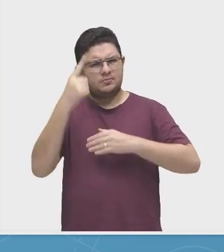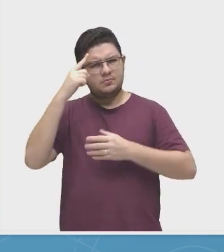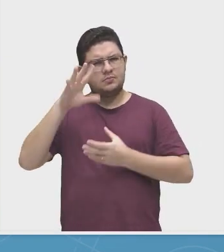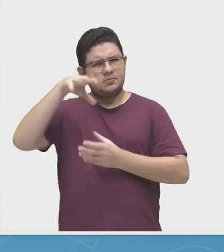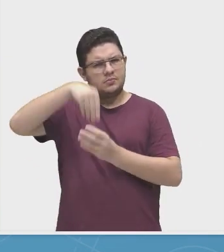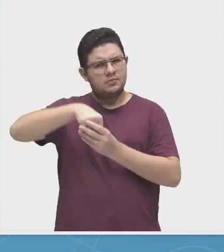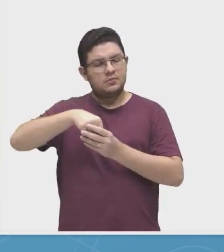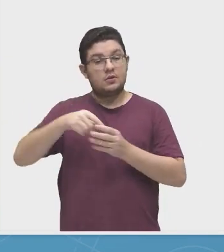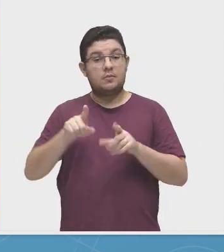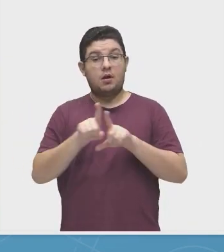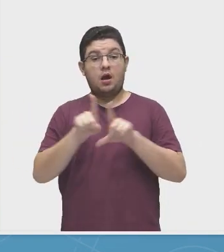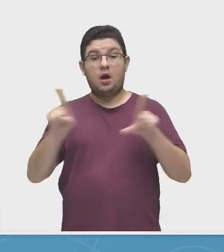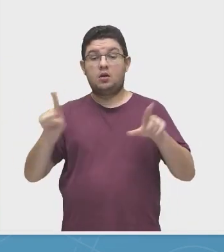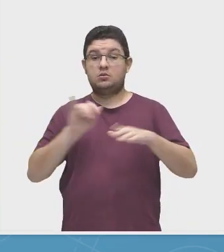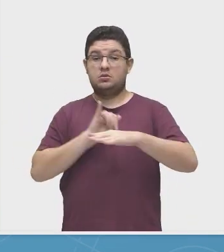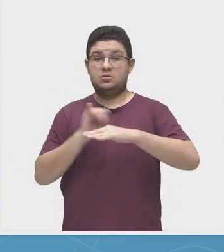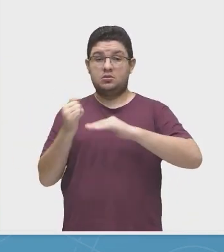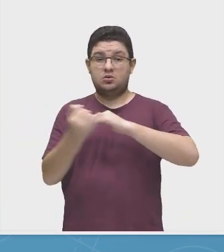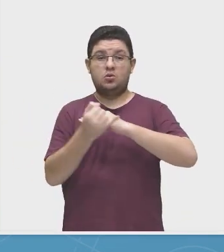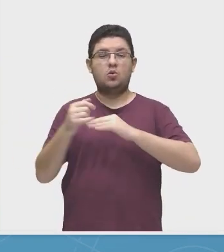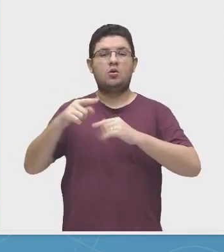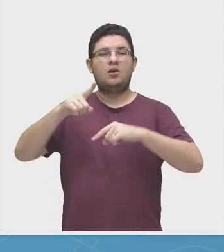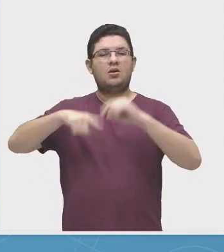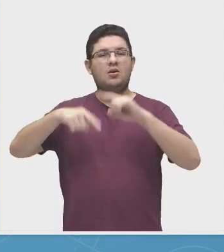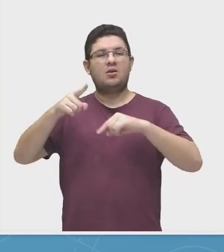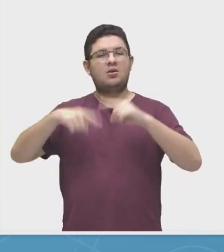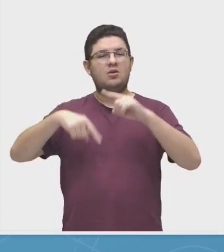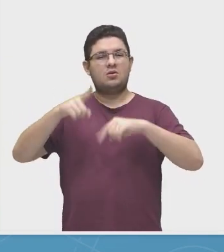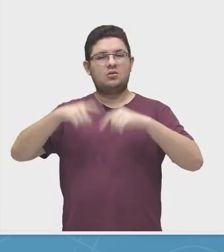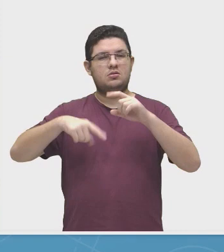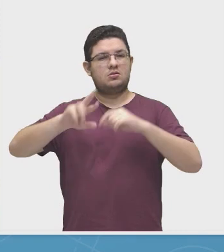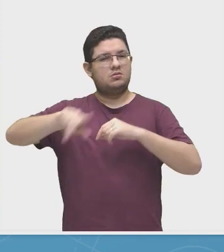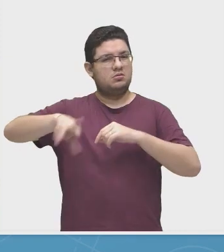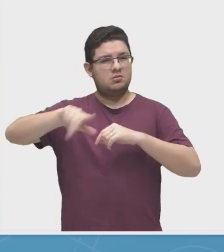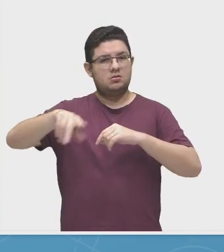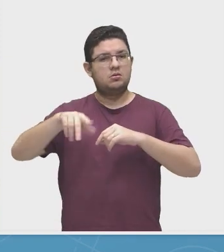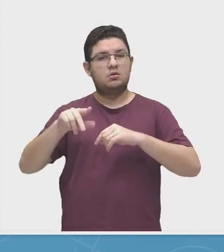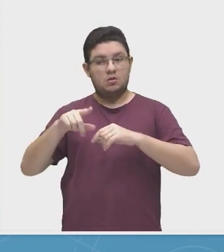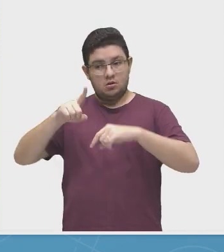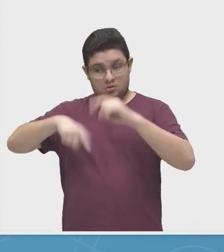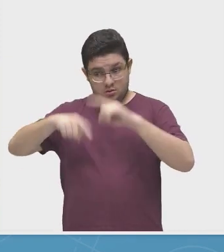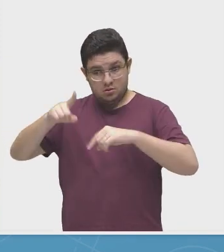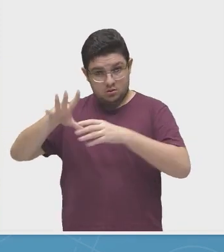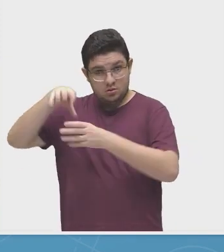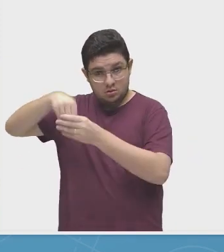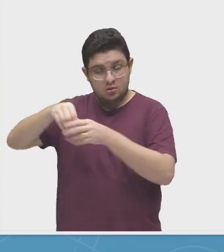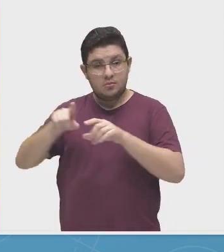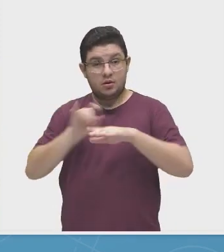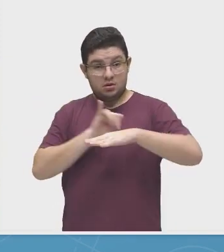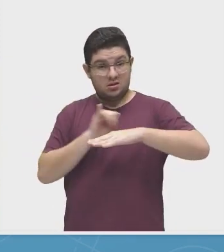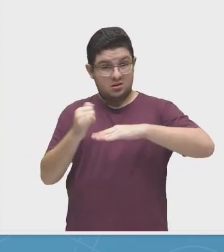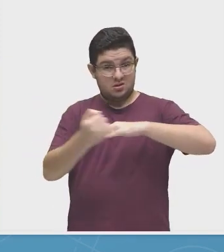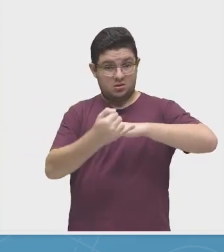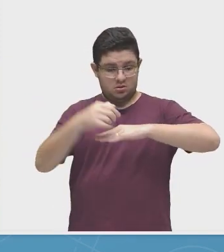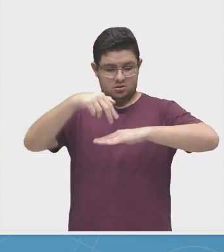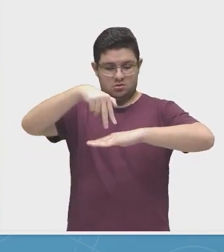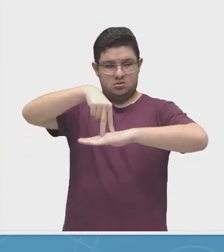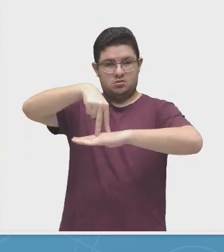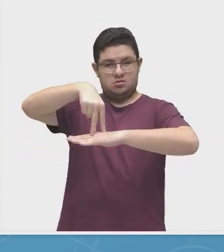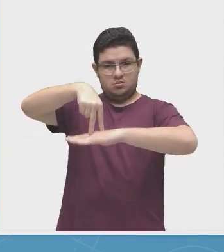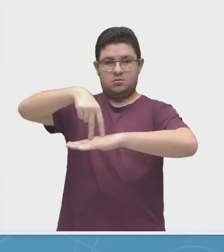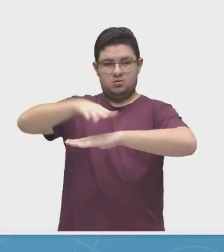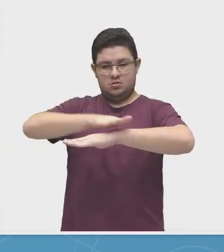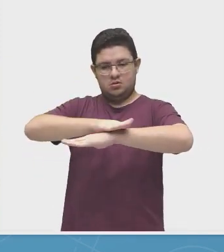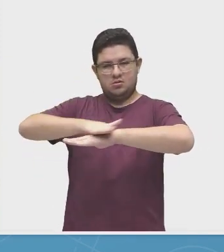ilha não passa essa ideia de dentro de um objeto, dentro de algo, né? E sim a ideia de superfície. Você está na superfície